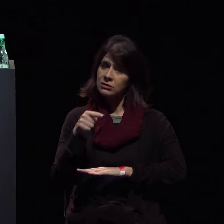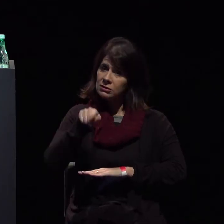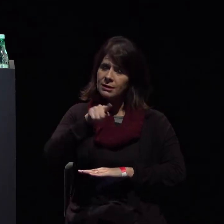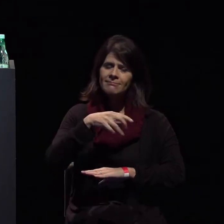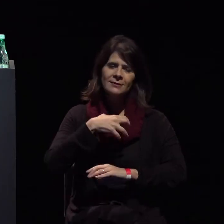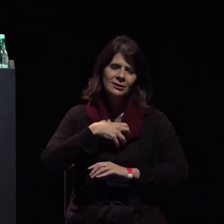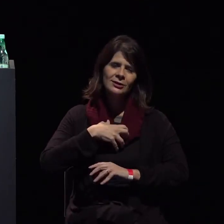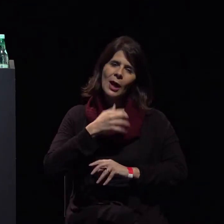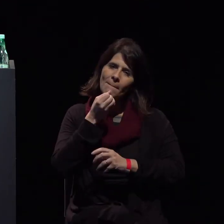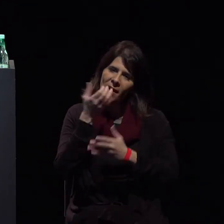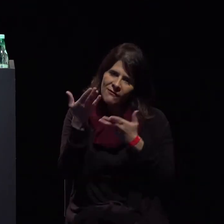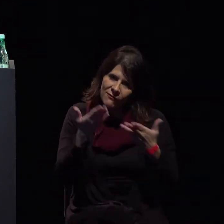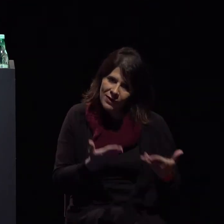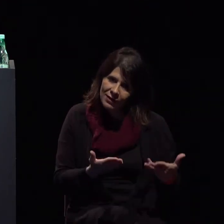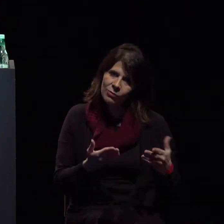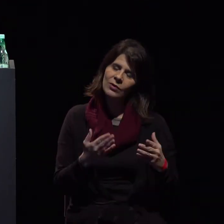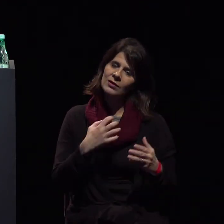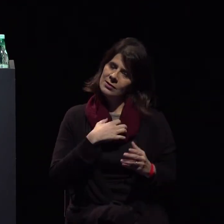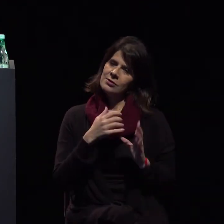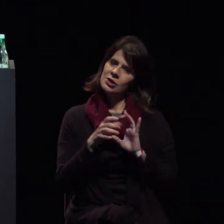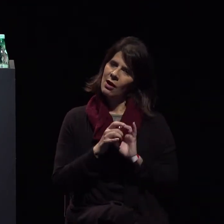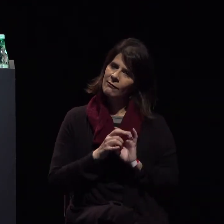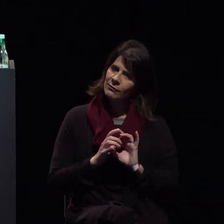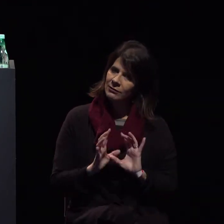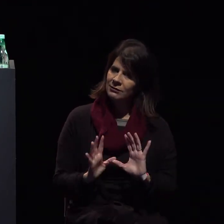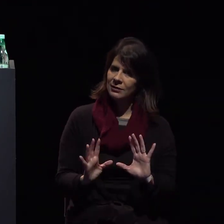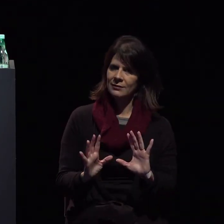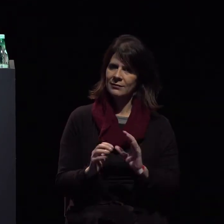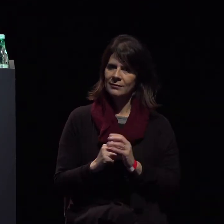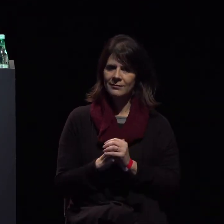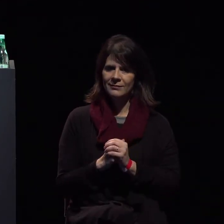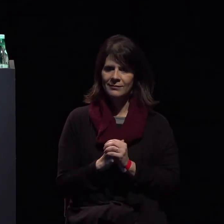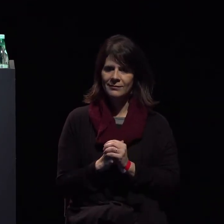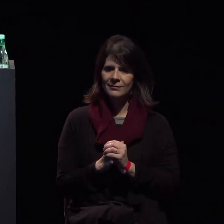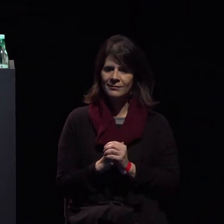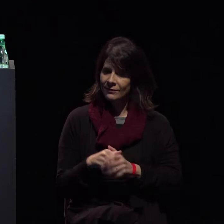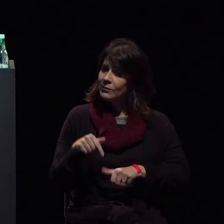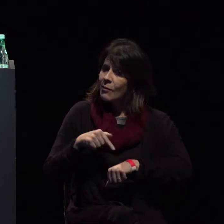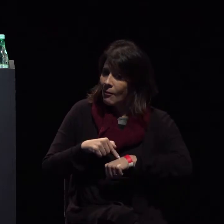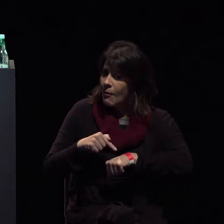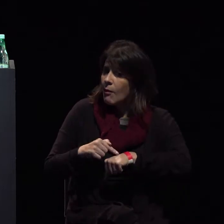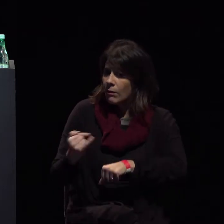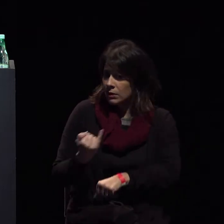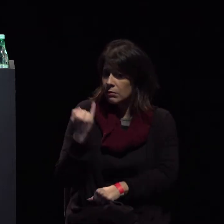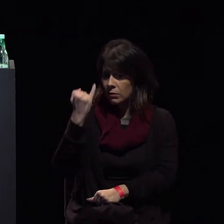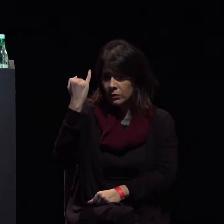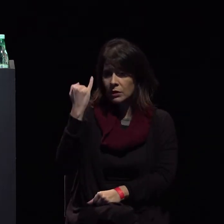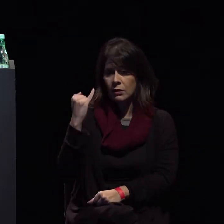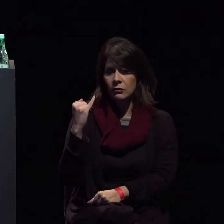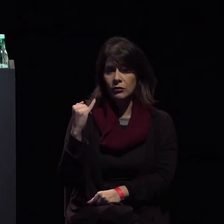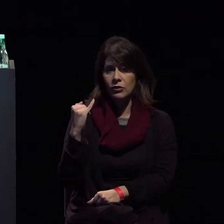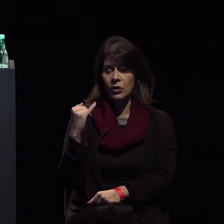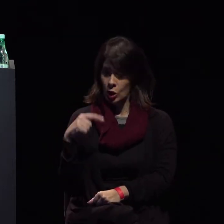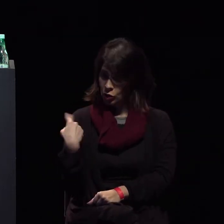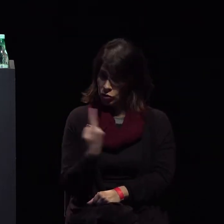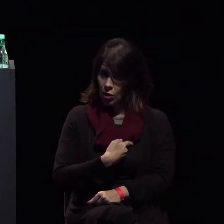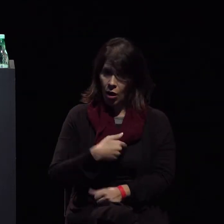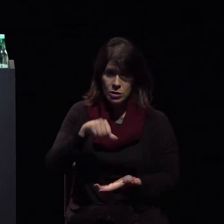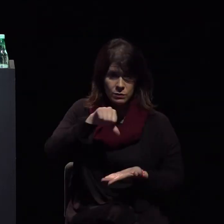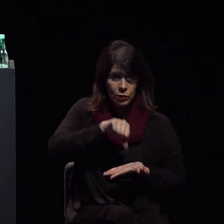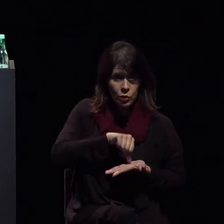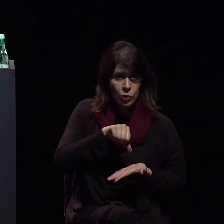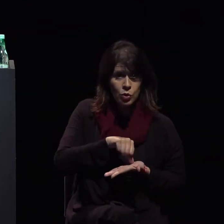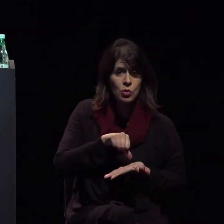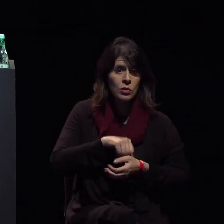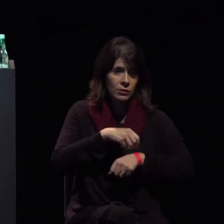bem-vindos e à vontade. Tá? É um momento importante para nós, do Núcleo de Mediação em Programas